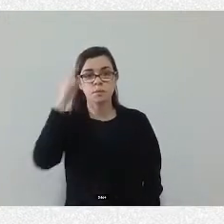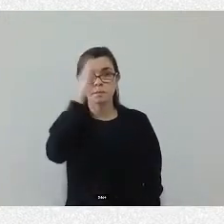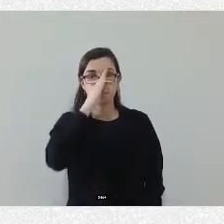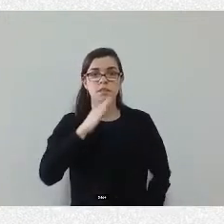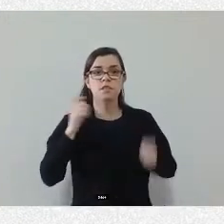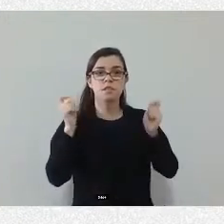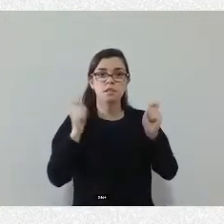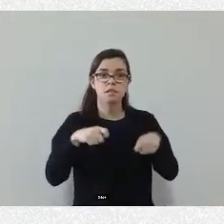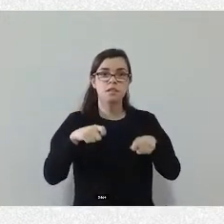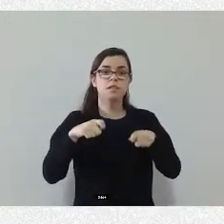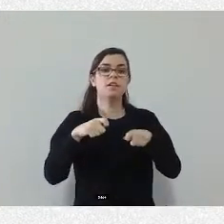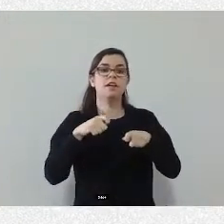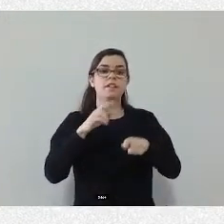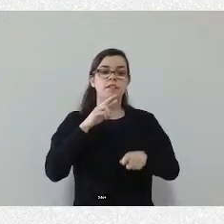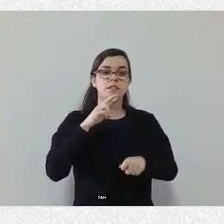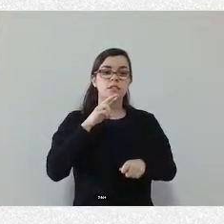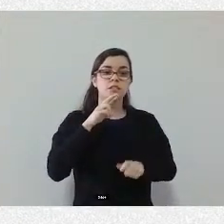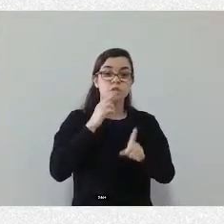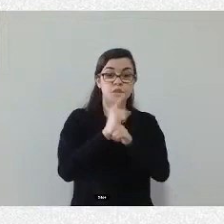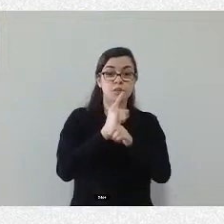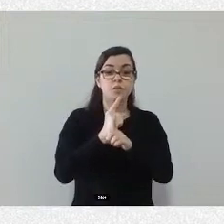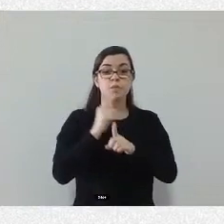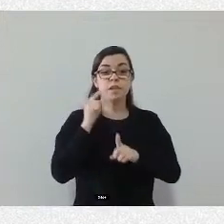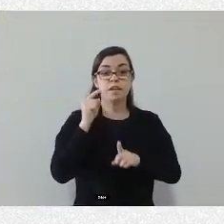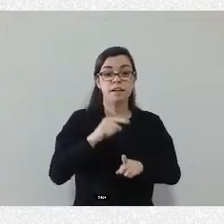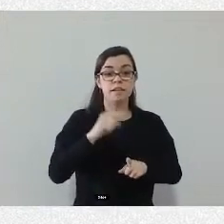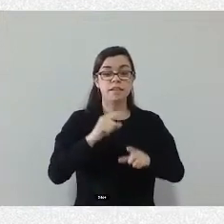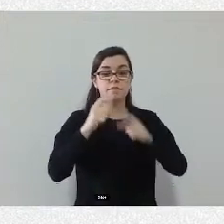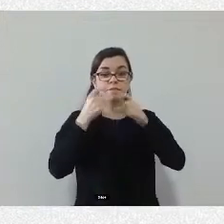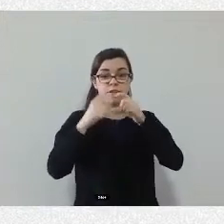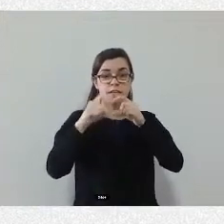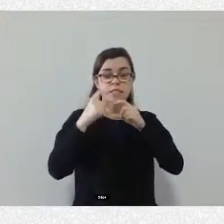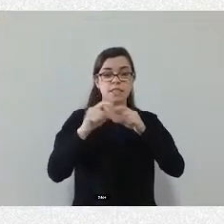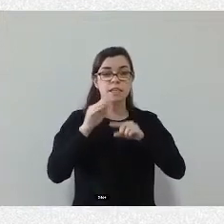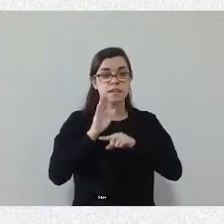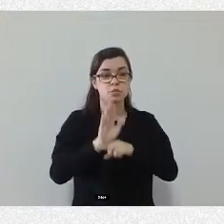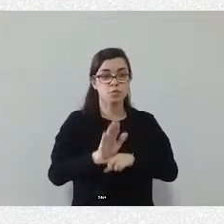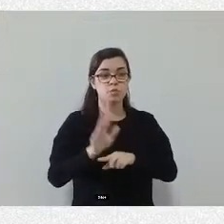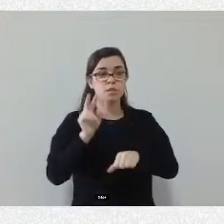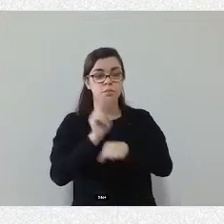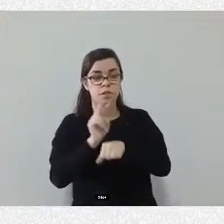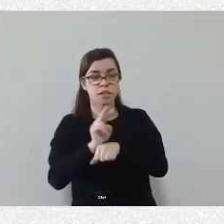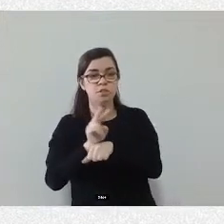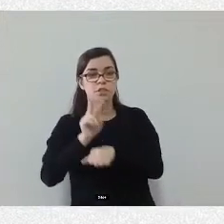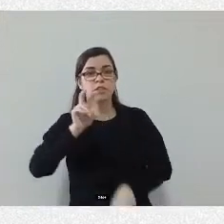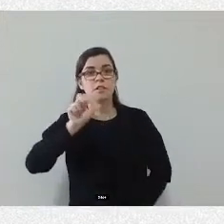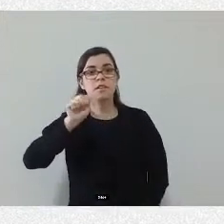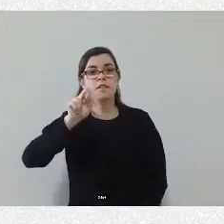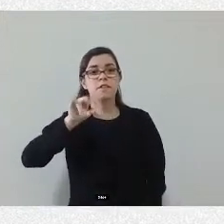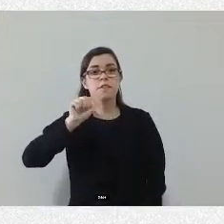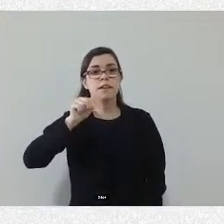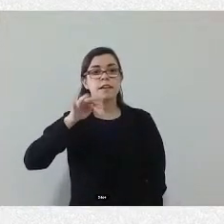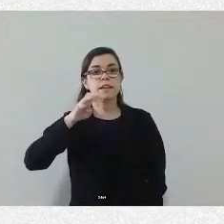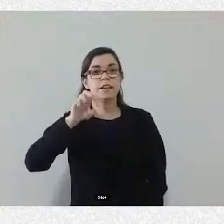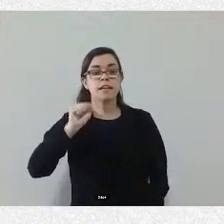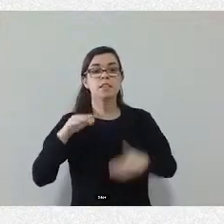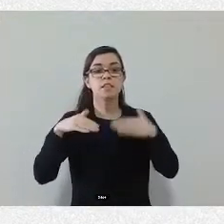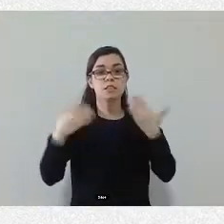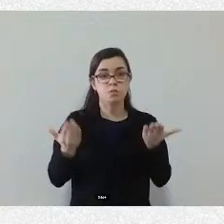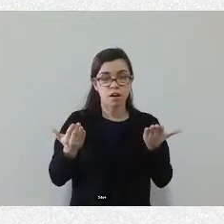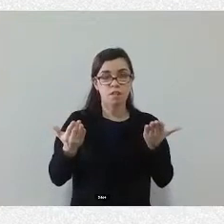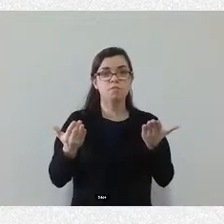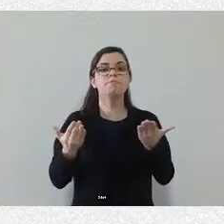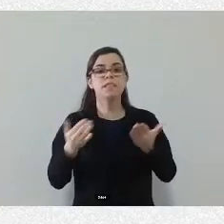vacina para prevenir as variantes mais comuns no nosso meio, que nós esperamos que seja, inclusive, a variante gama P1. Mas, até mesmo